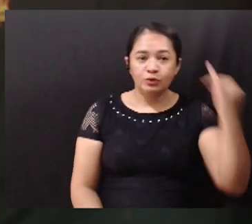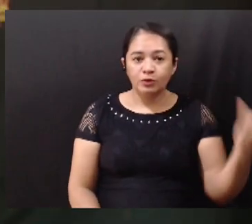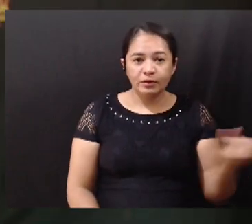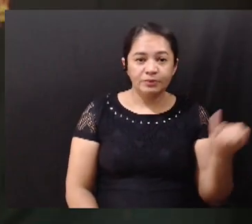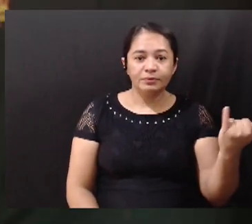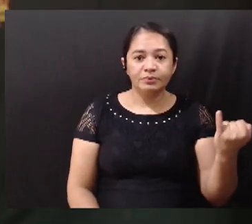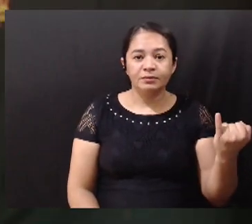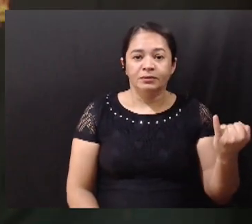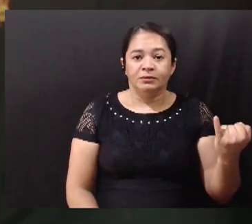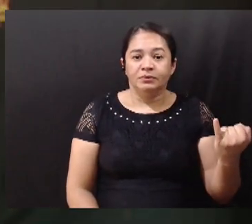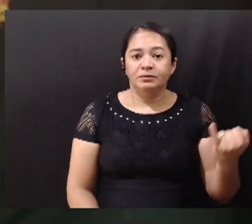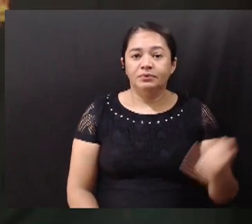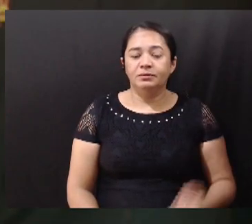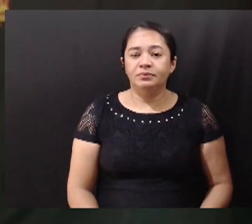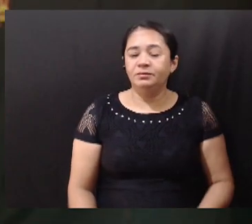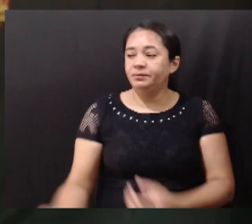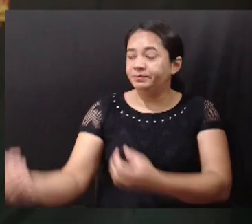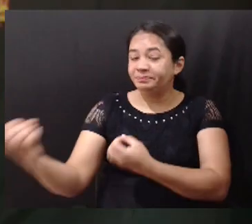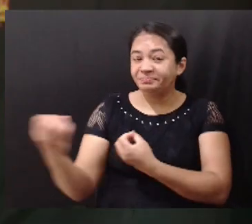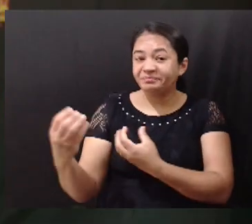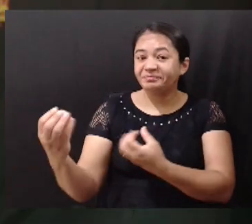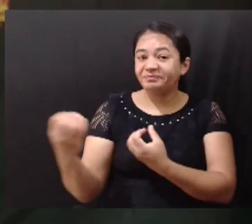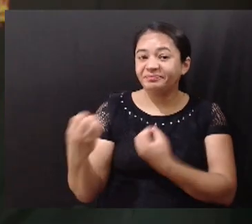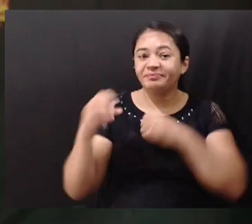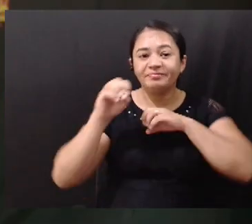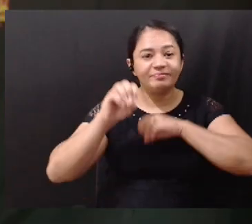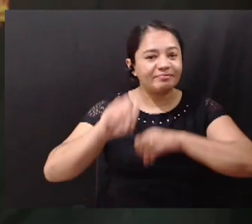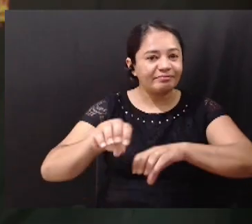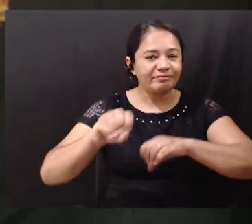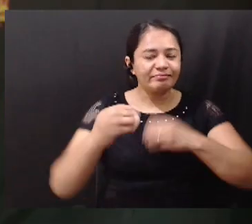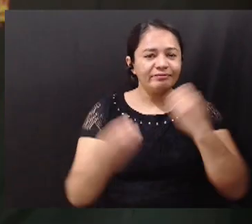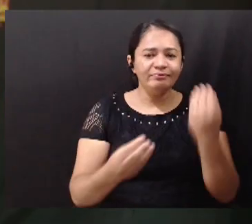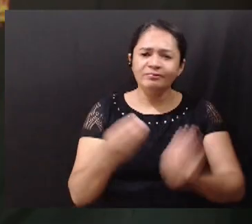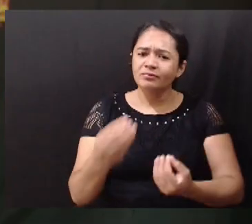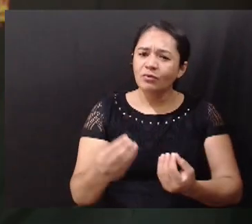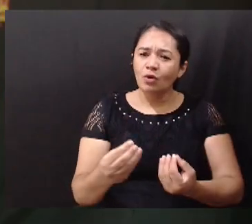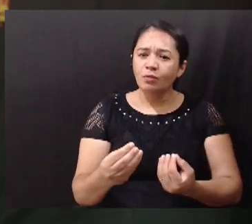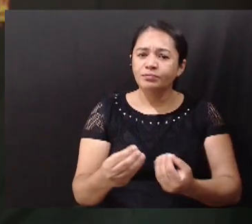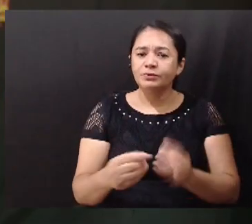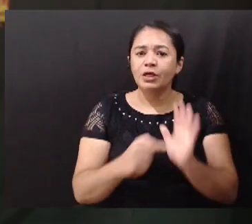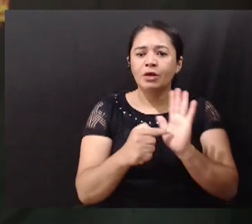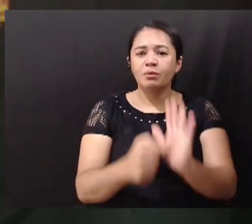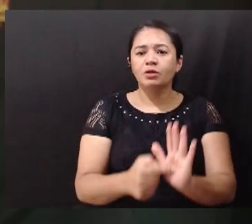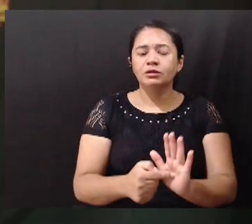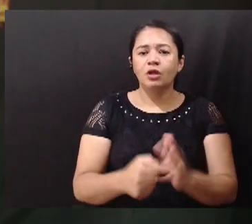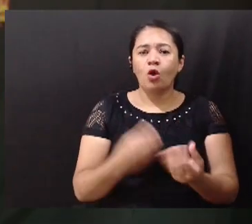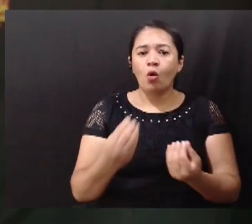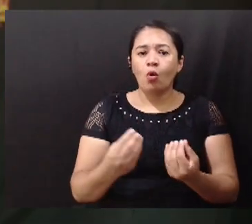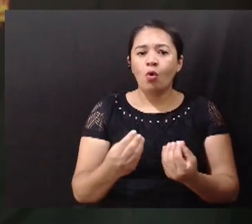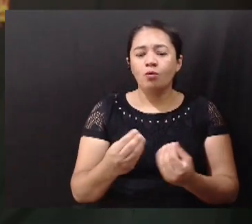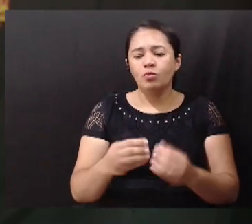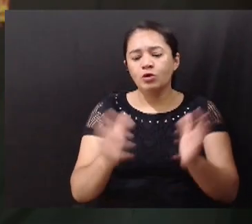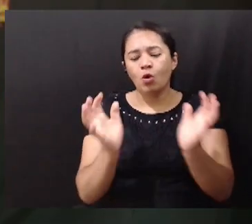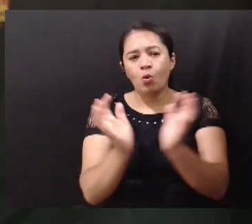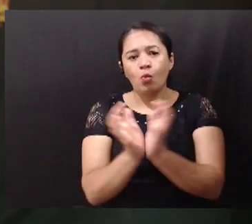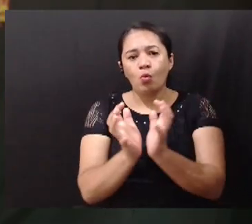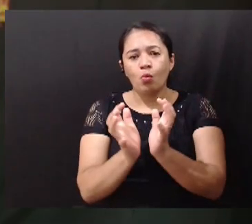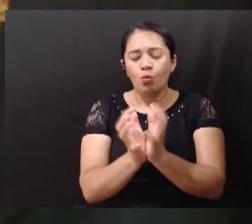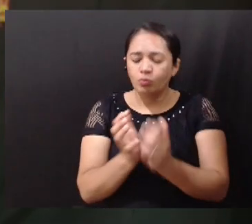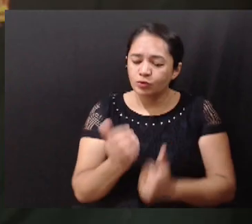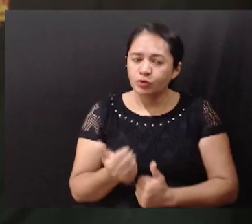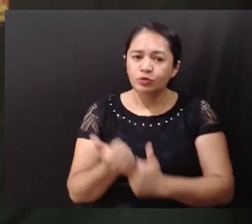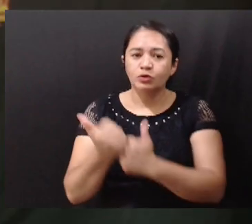nos ensinar como é que a gente vai fazer e mostrar para a gente a importância da rede de apoio, né? E como que a gente faz